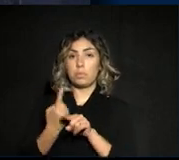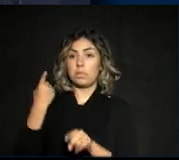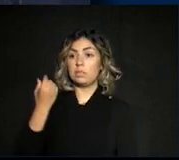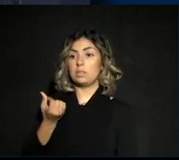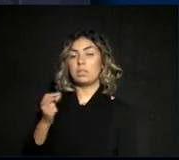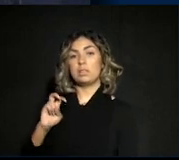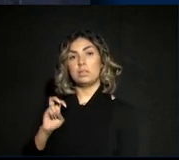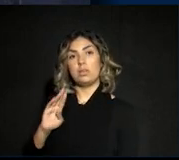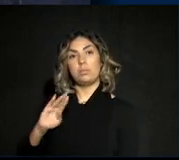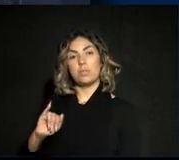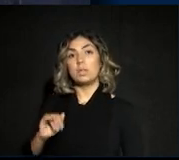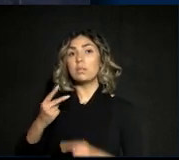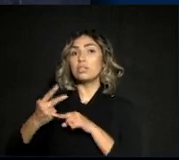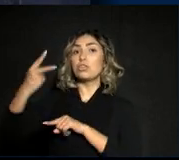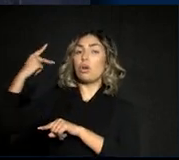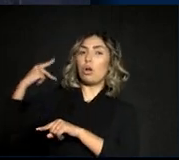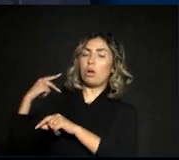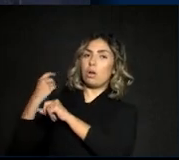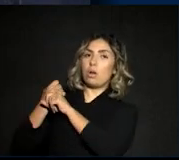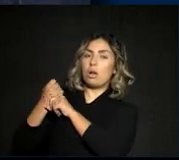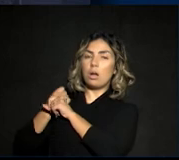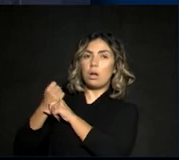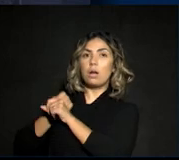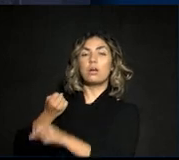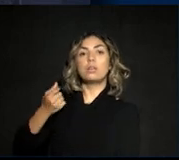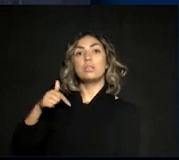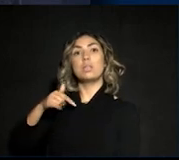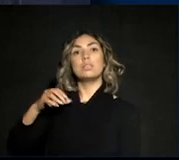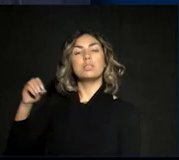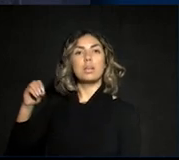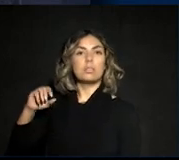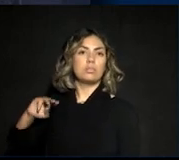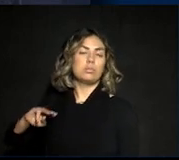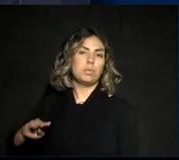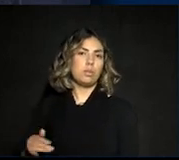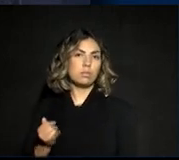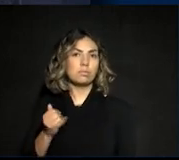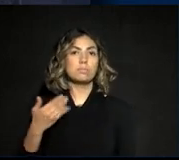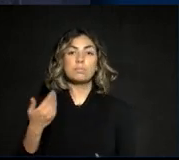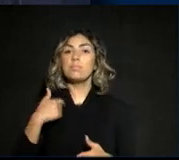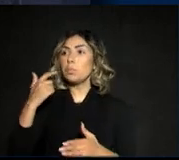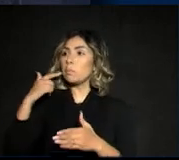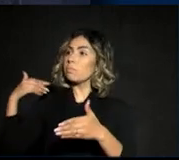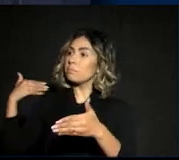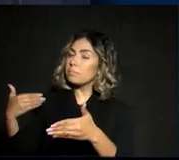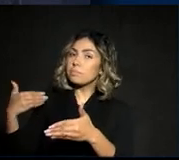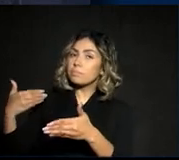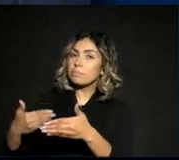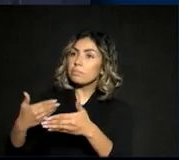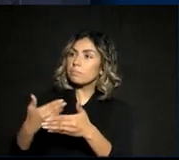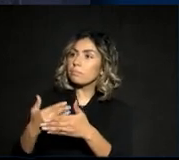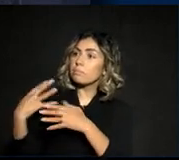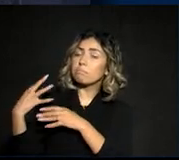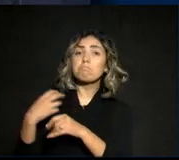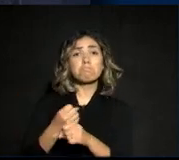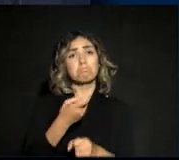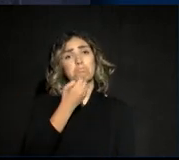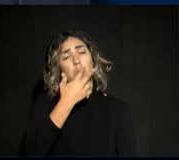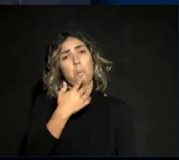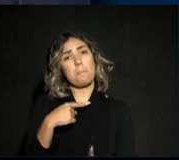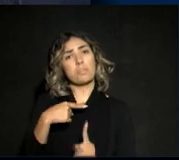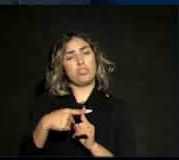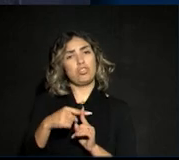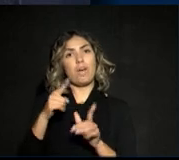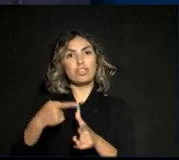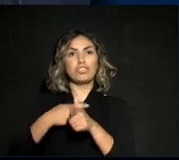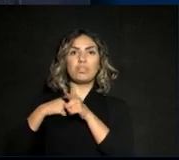bilhões, dois anos atrás foi um déficit de 700 bilhões. Então, quando a gente olha dado de curto prazo, é muito positivo, e uma dívida